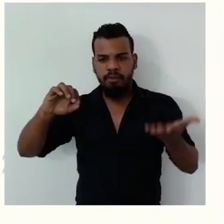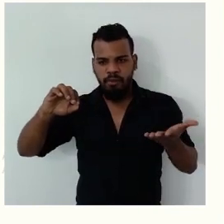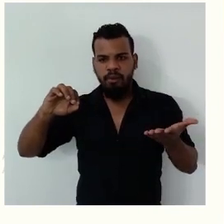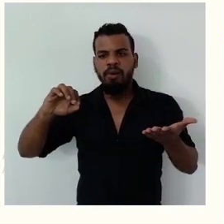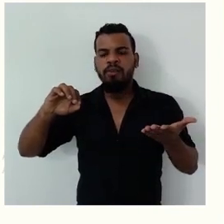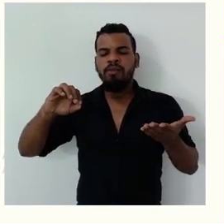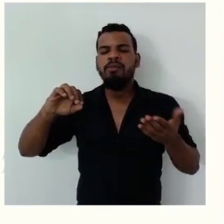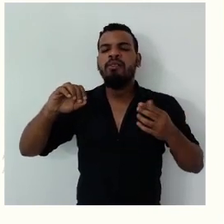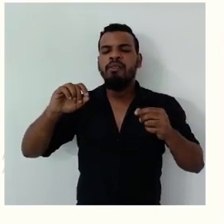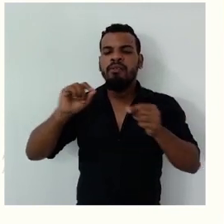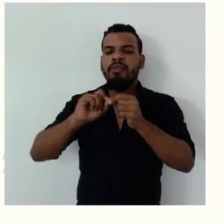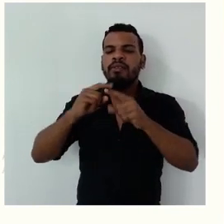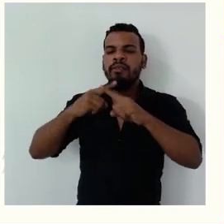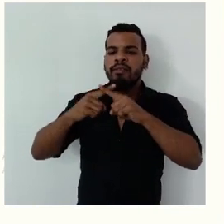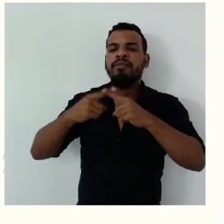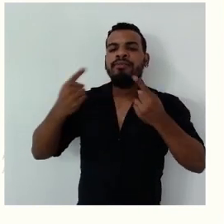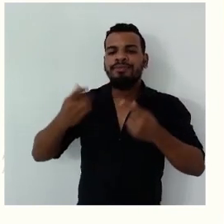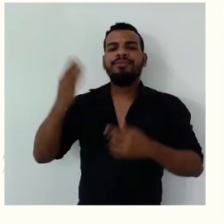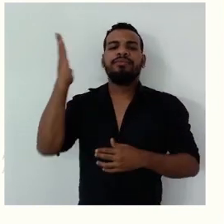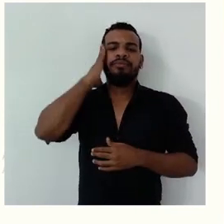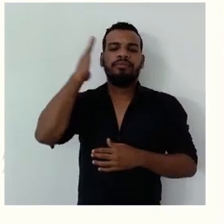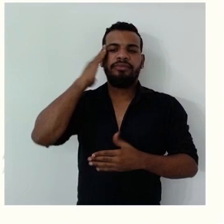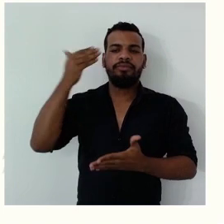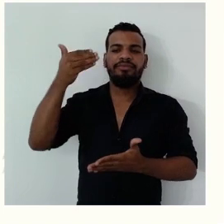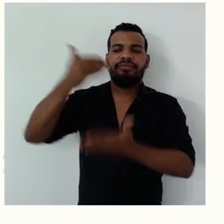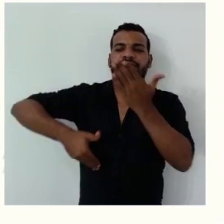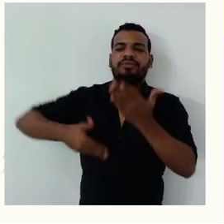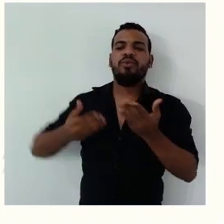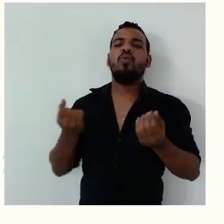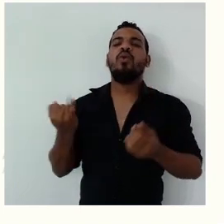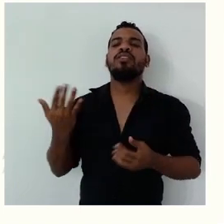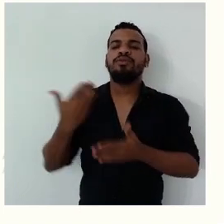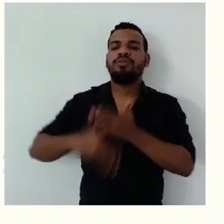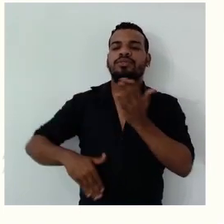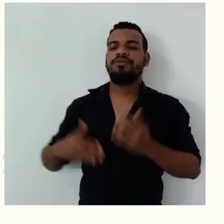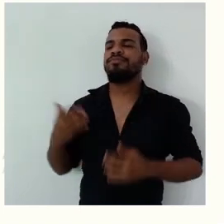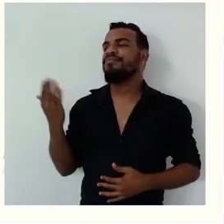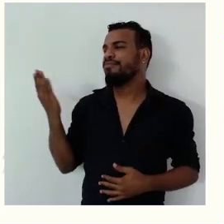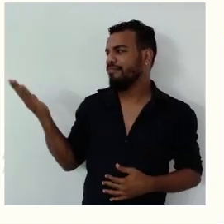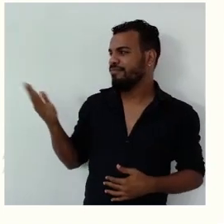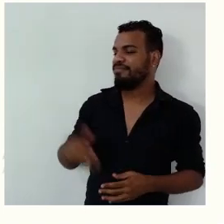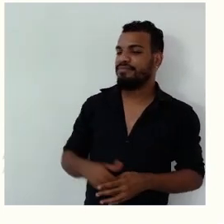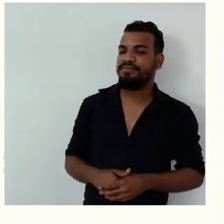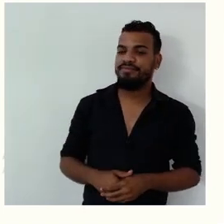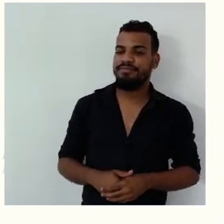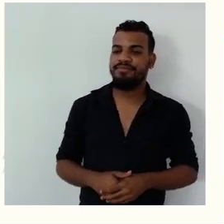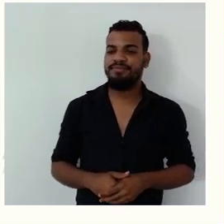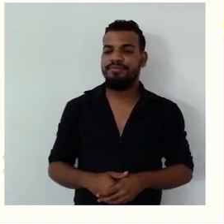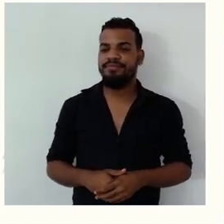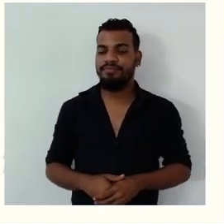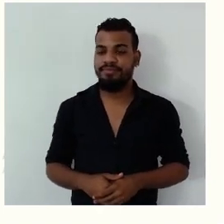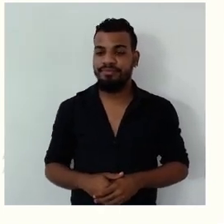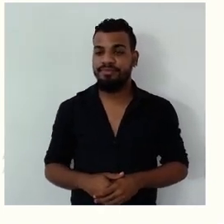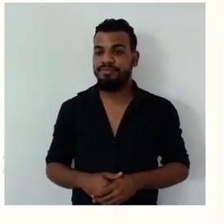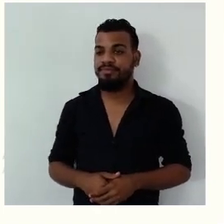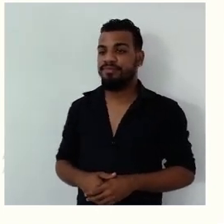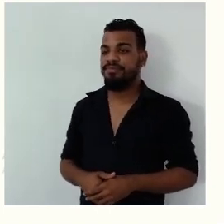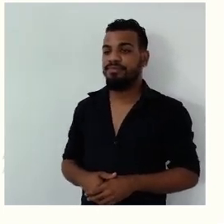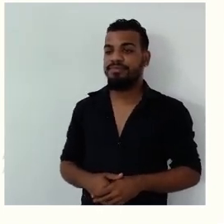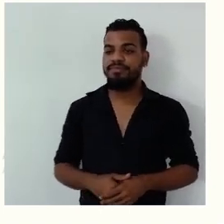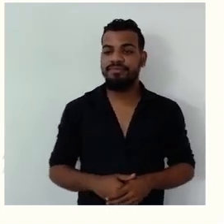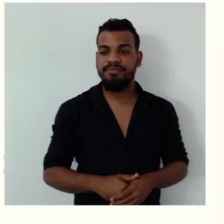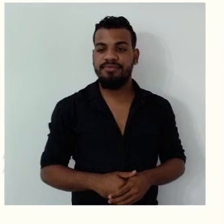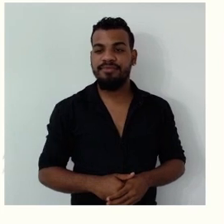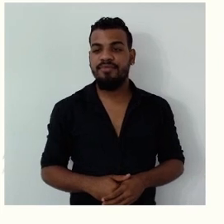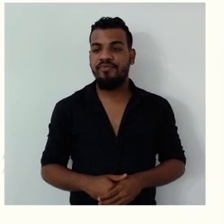realizar a multiplicação e aí está 67,50, já sai o valor, beleza? Então veja,